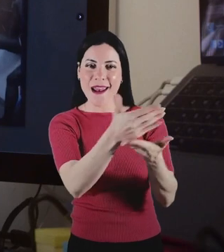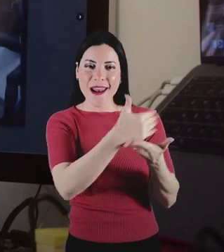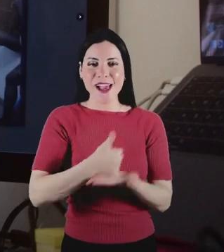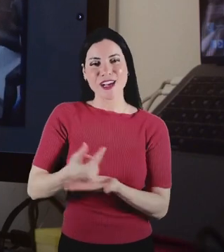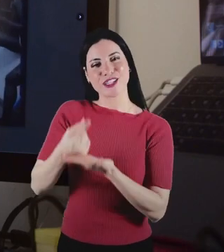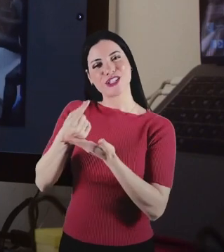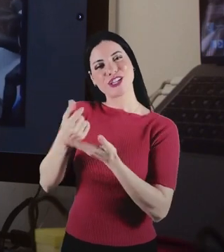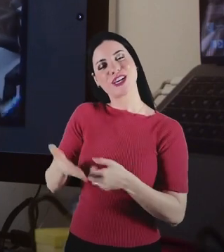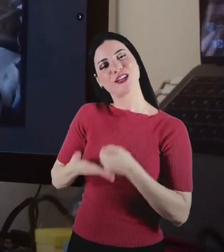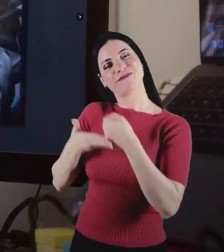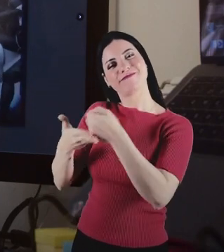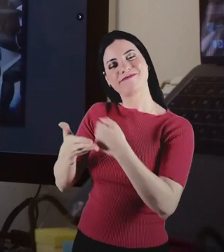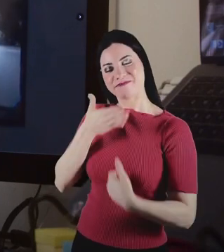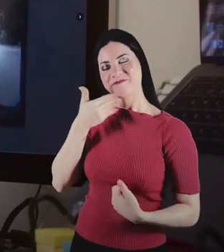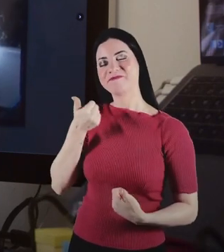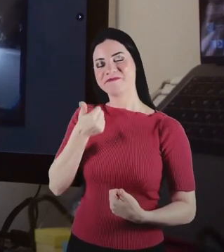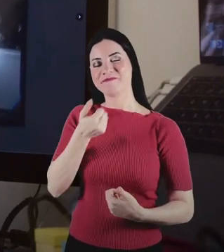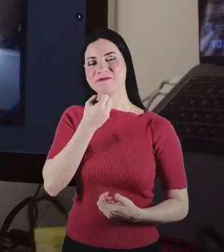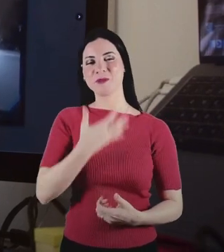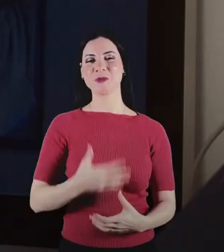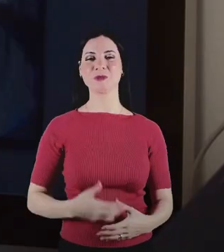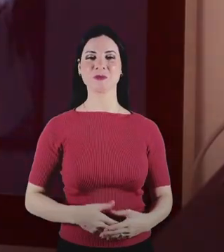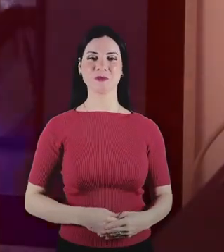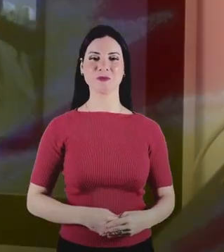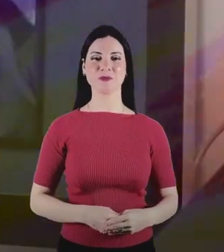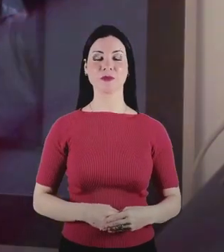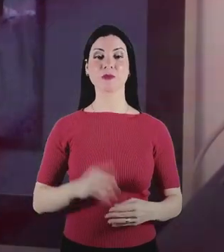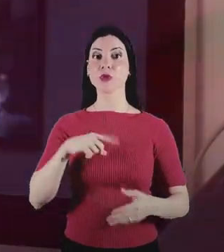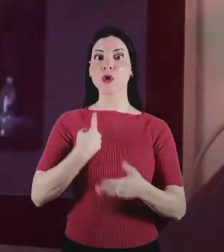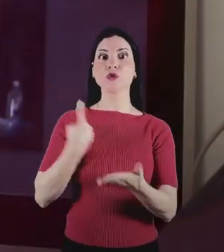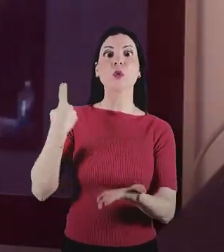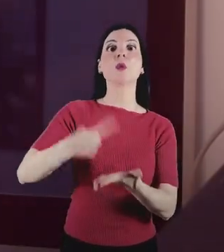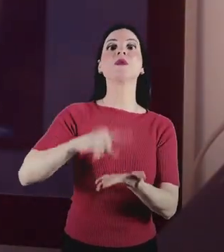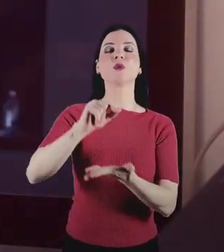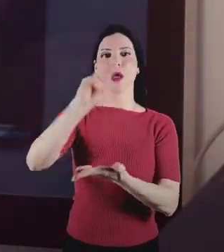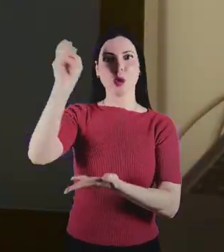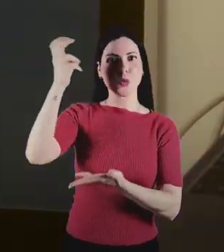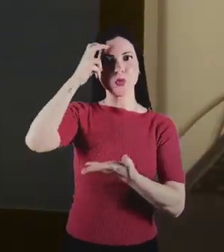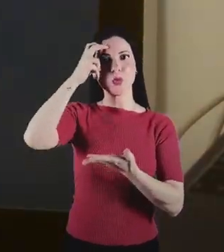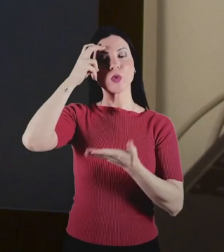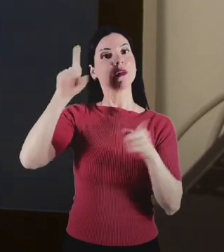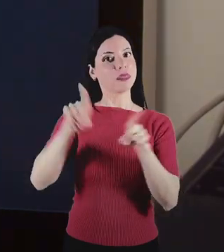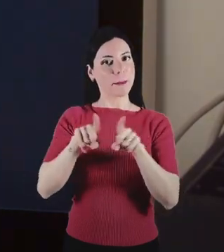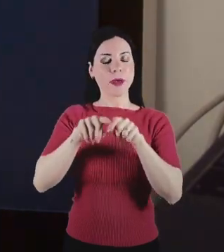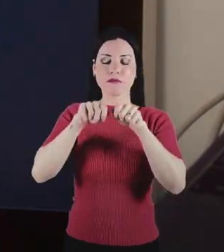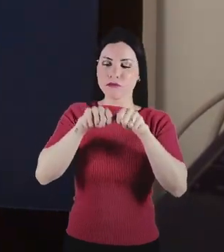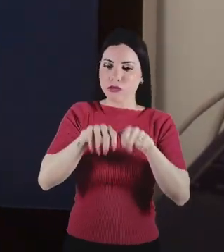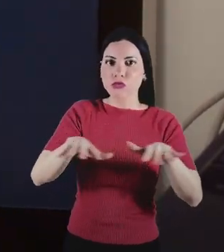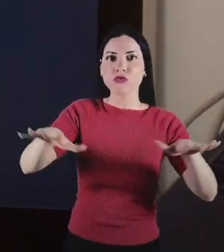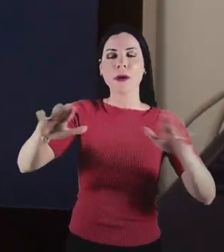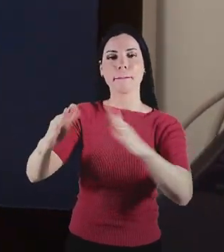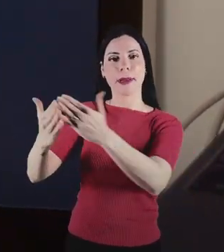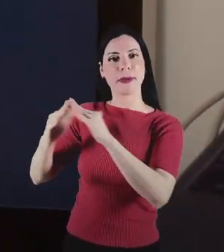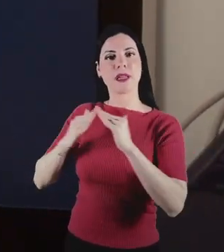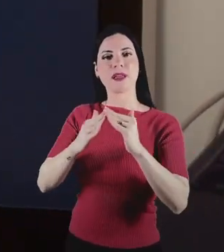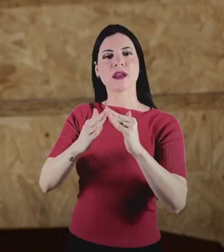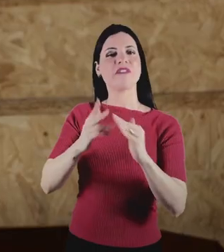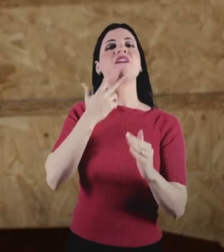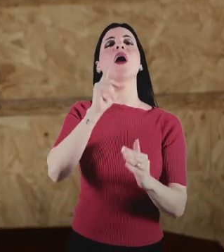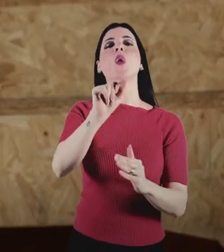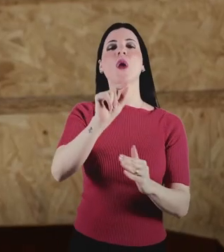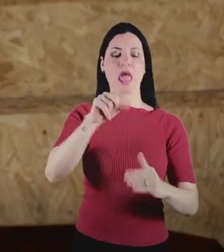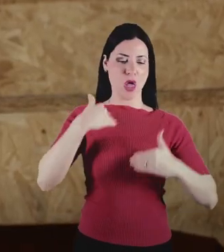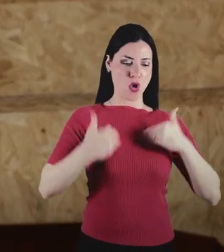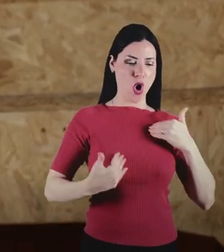uma graninha para a Bonnie e valeu muito a pena. O nosso compromisso é de expandir a cultura para a periferia. Porque se a cultura fala